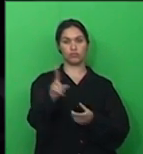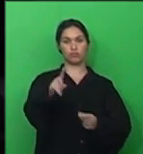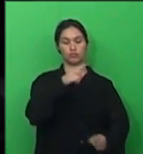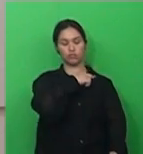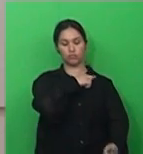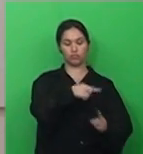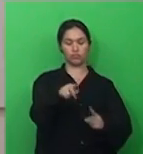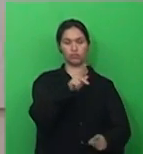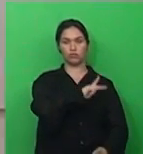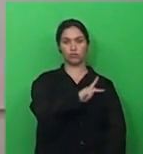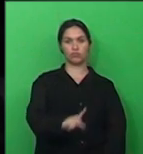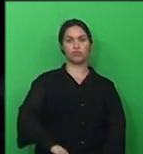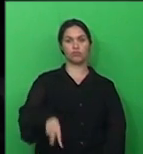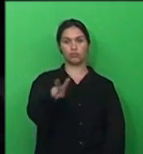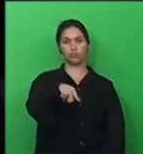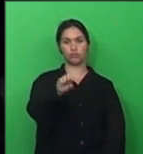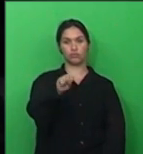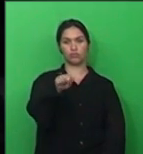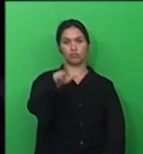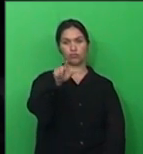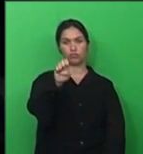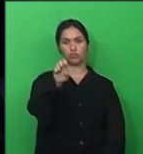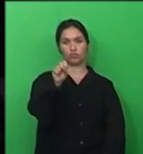Contra o veto. Vereador Salésio Lima.